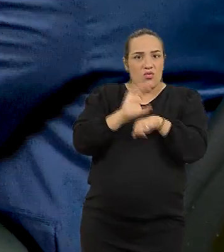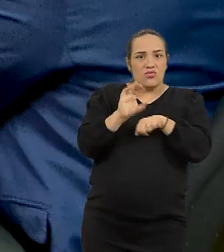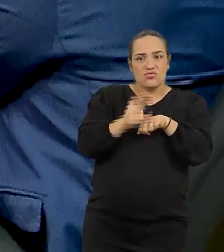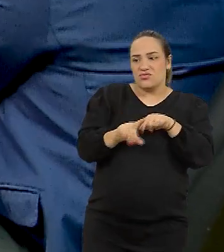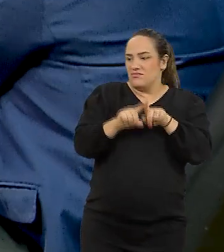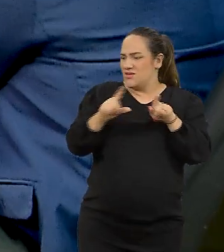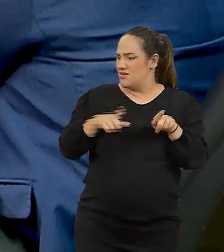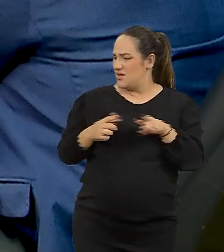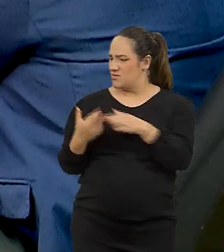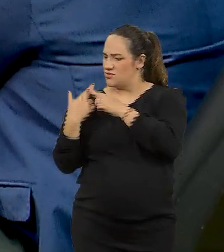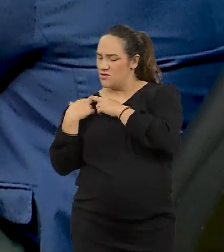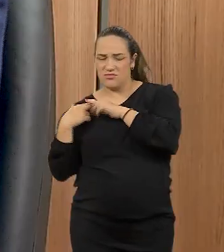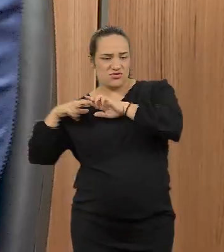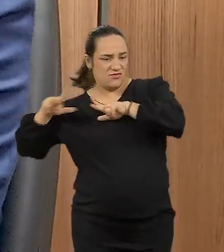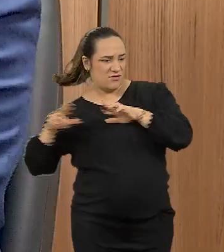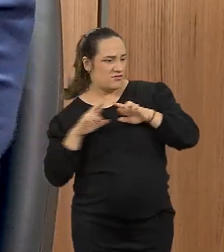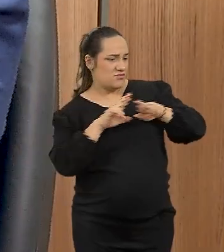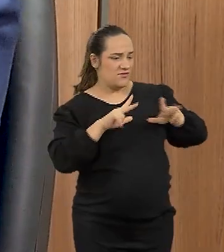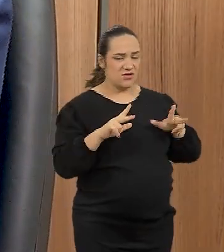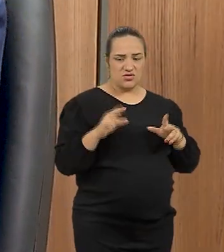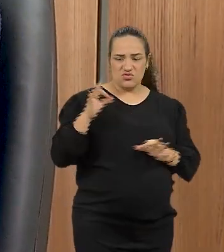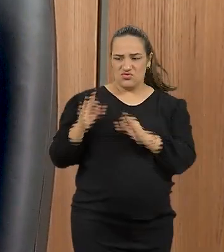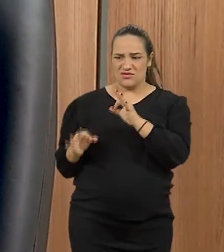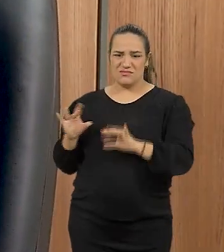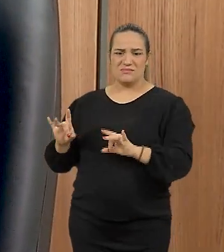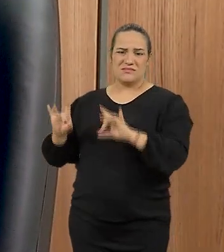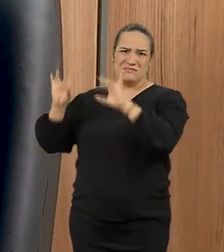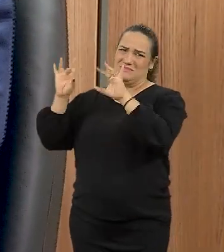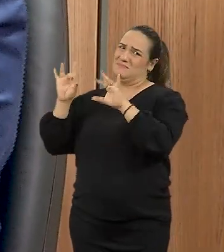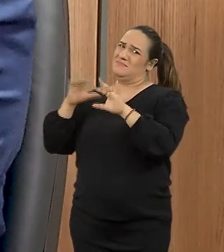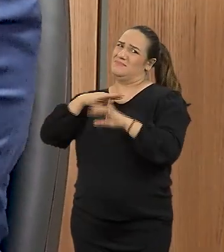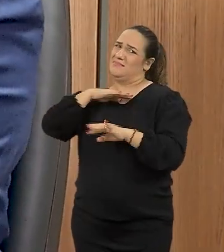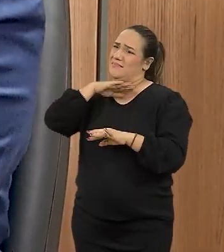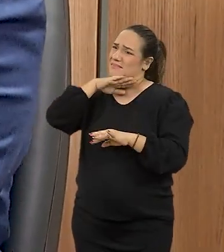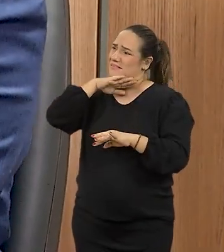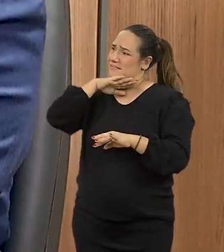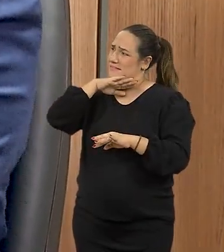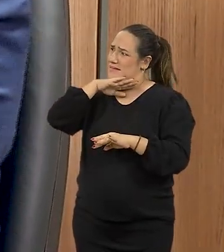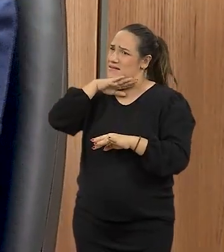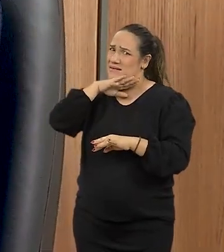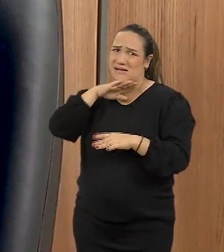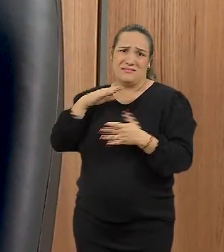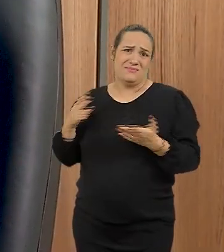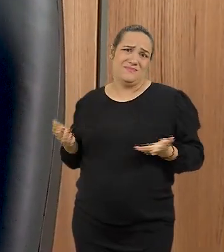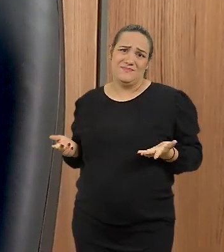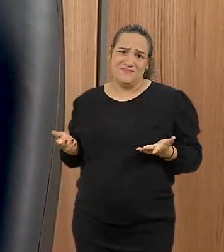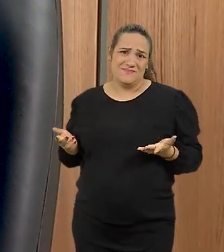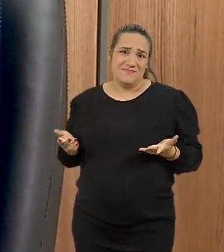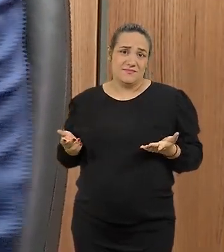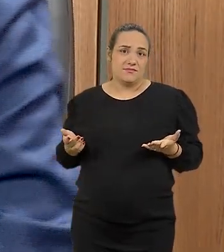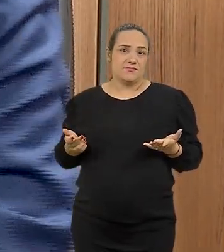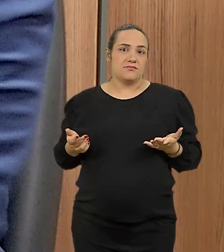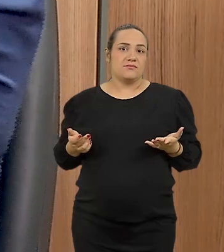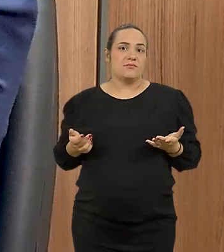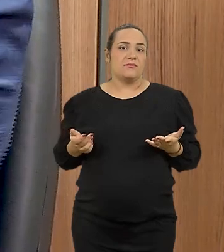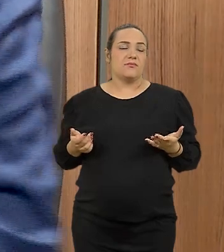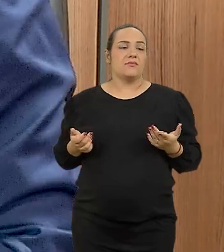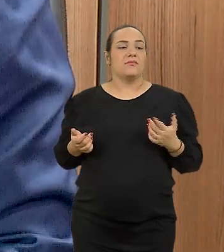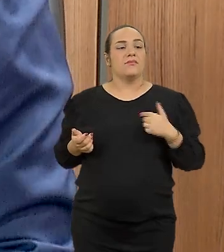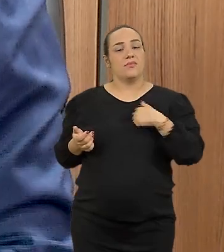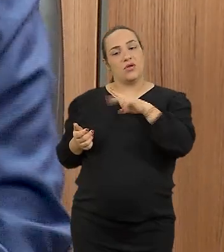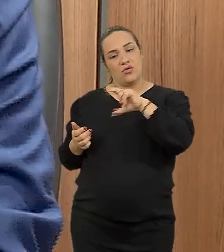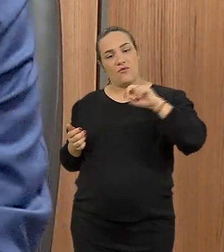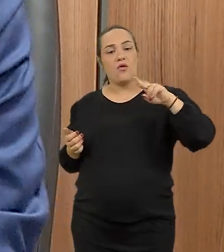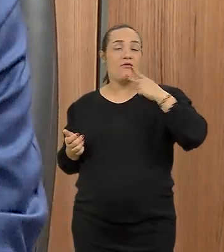Mas eles exercem outro tipo de função lá dentro. E a gente vê que os juizados hoje estão numa situação que não é a melhor possível. Um outro aspecto que